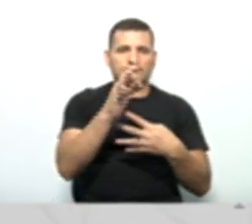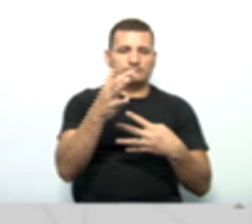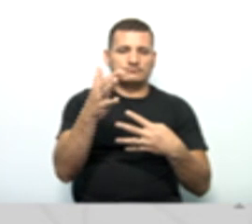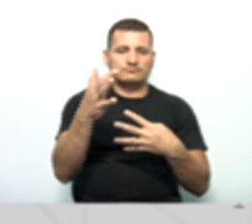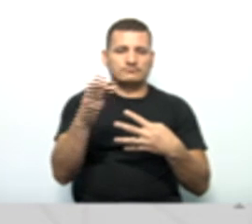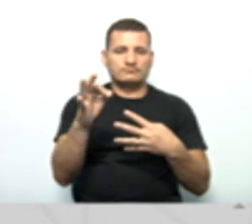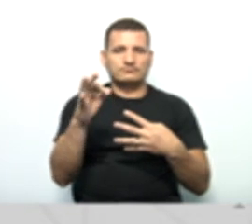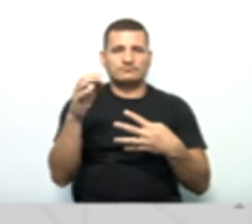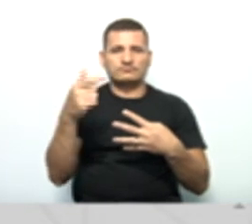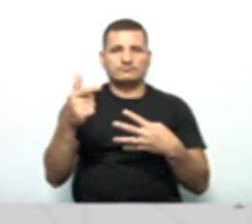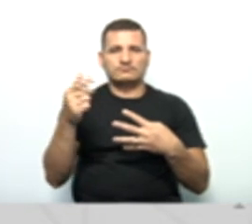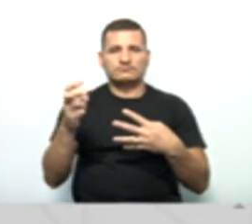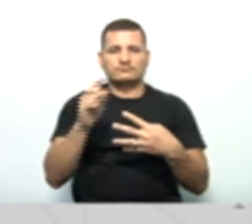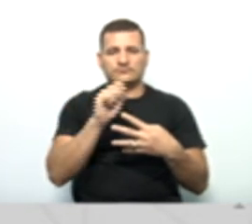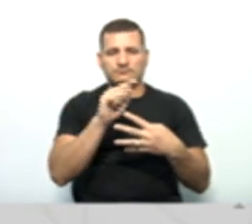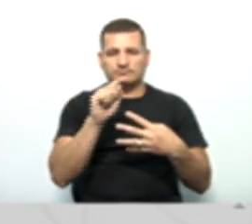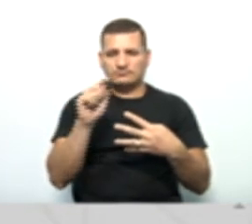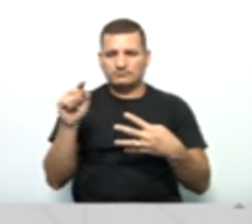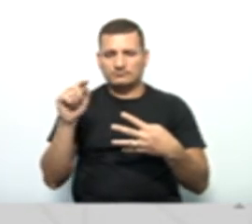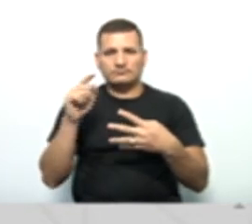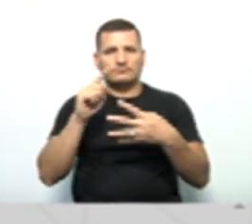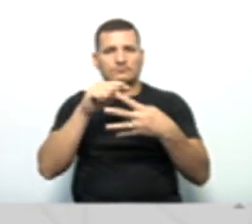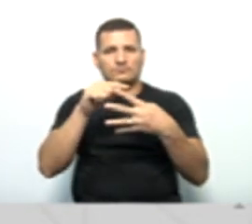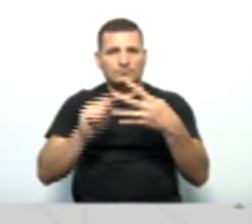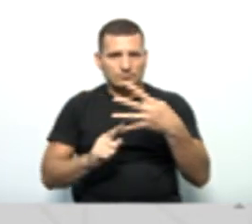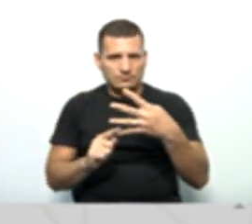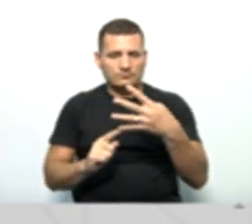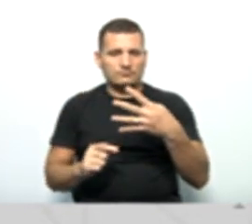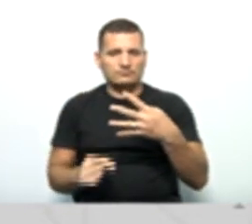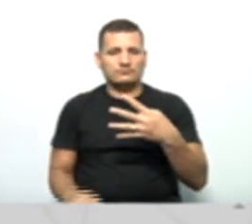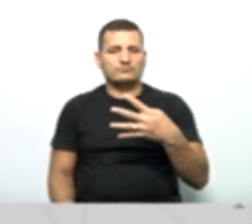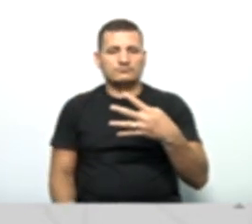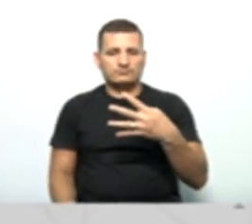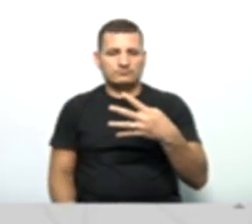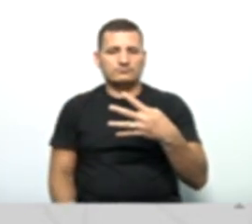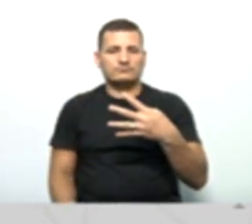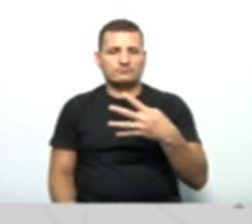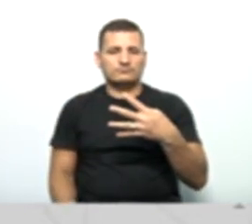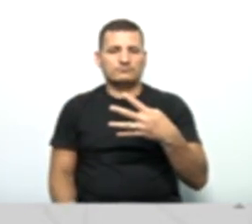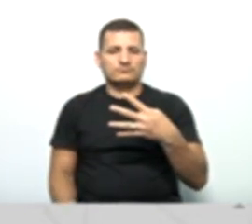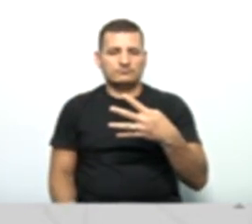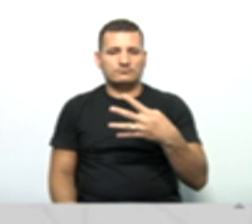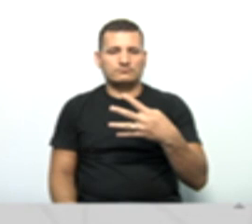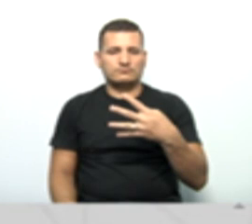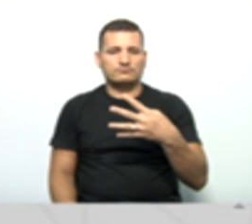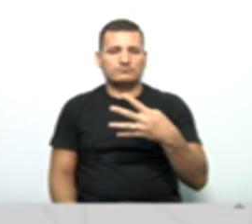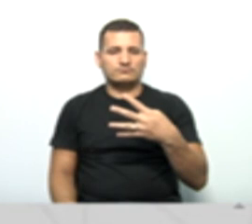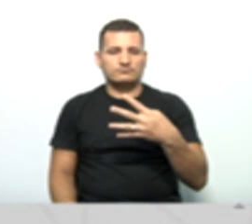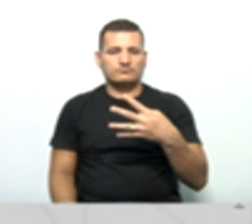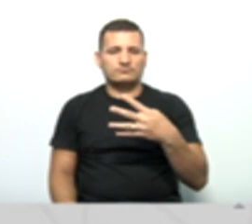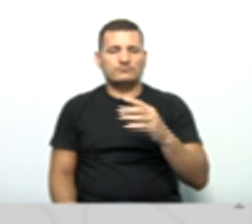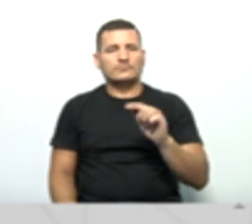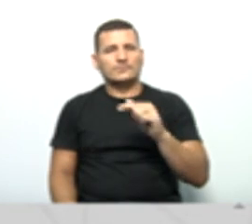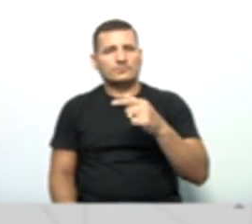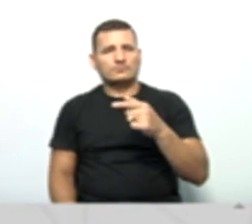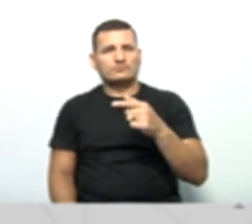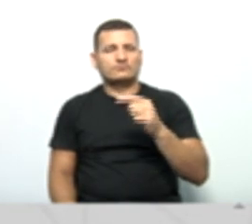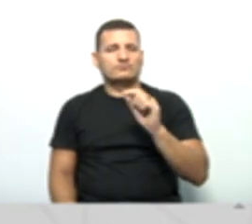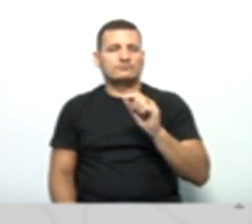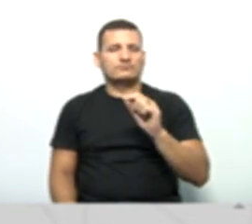Aqui o list count. Eu pedi para ele verificar bem se tem o 10 repetido, né? Tem o 10 repetido? Aqui